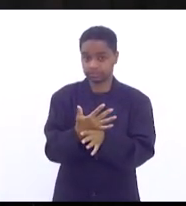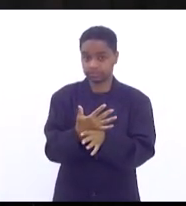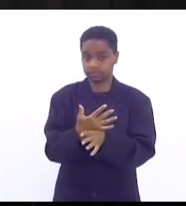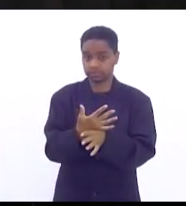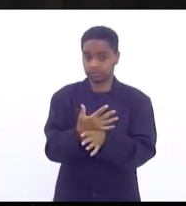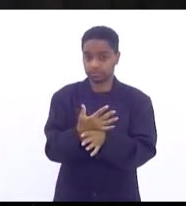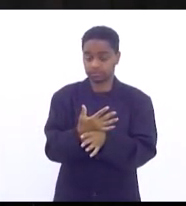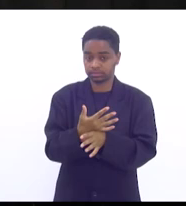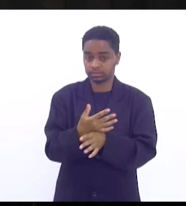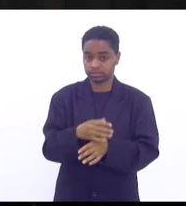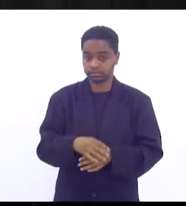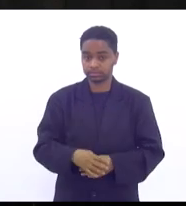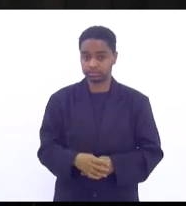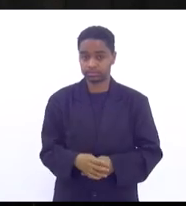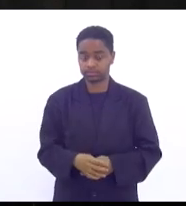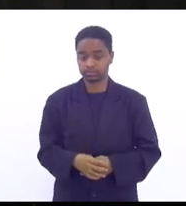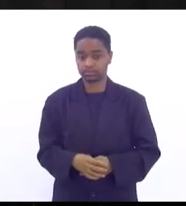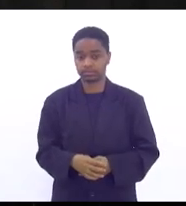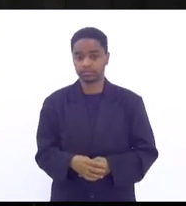é dominada